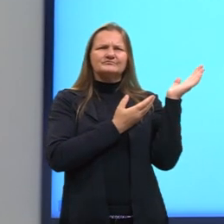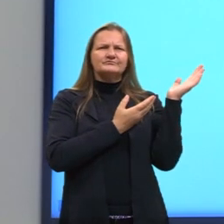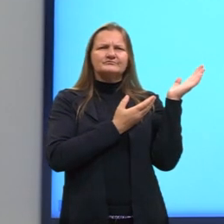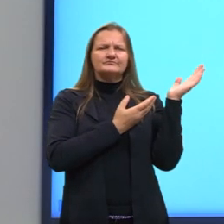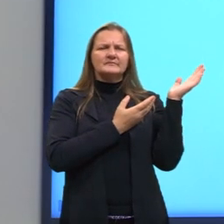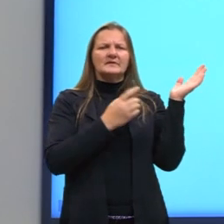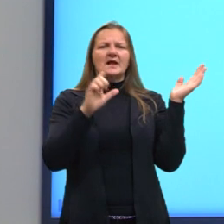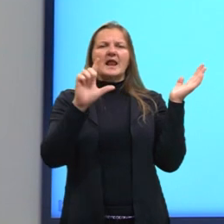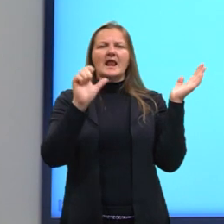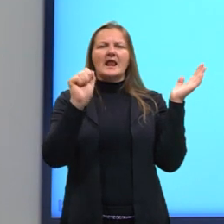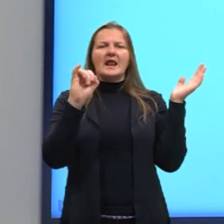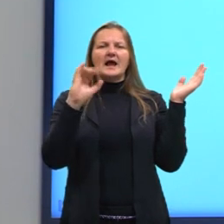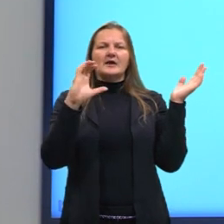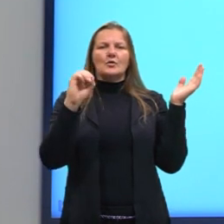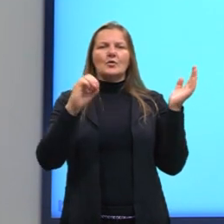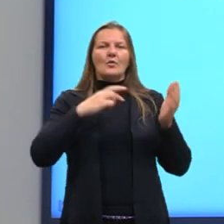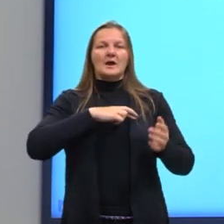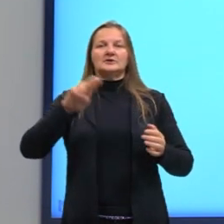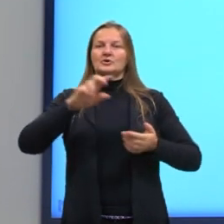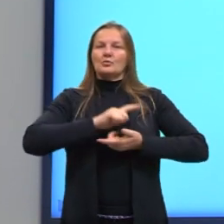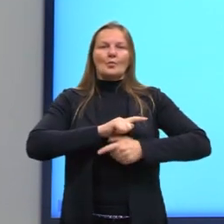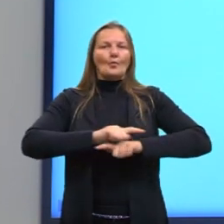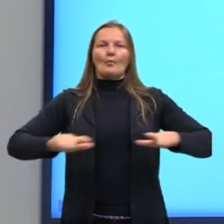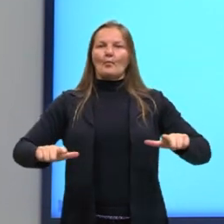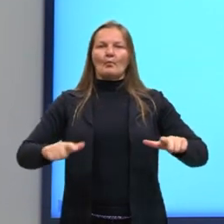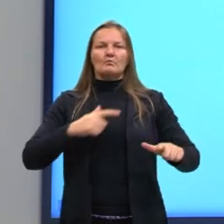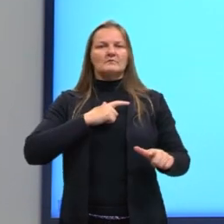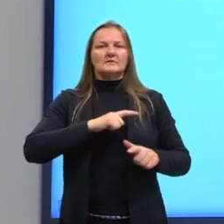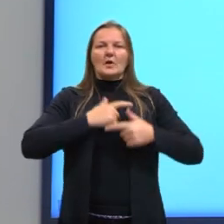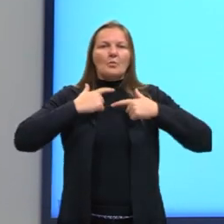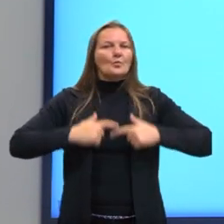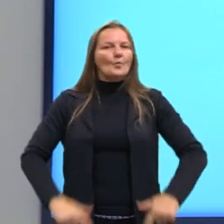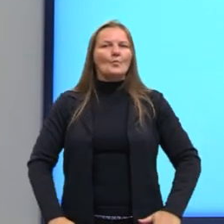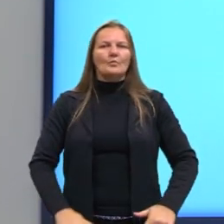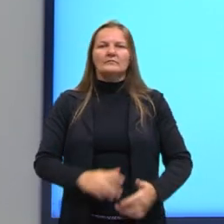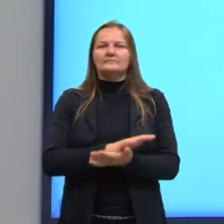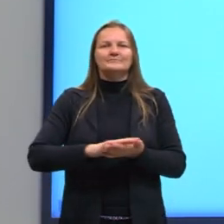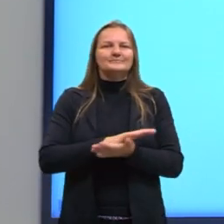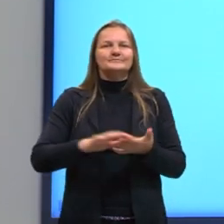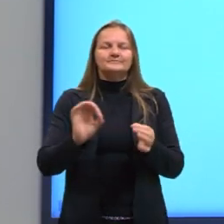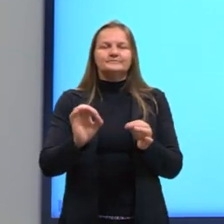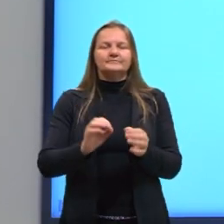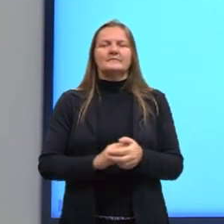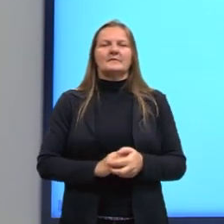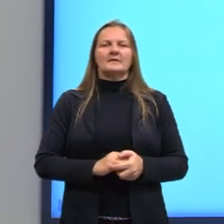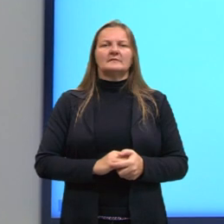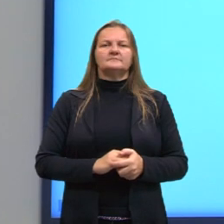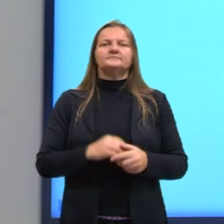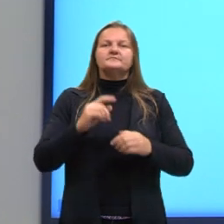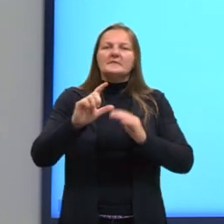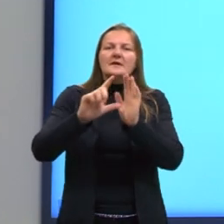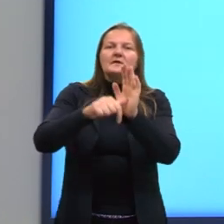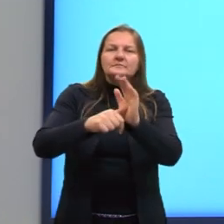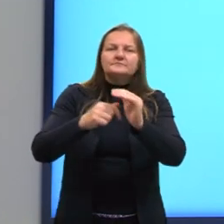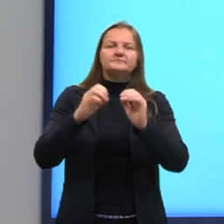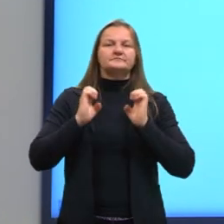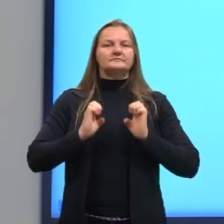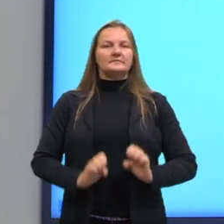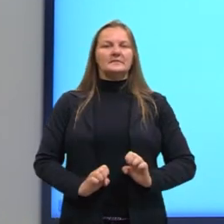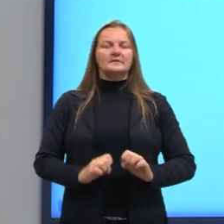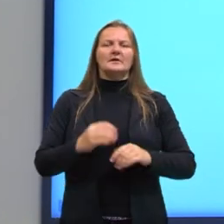estado laico não é estado moderno estado laico já estado moderno e contemporâneo são estados laicos e a passa-se muito a